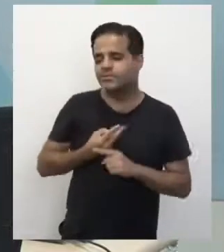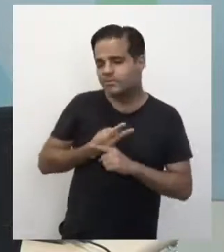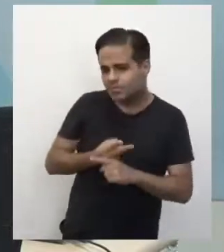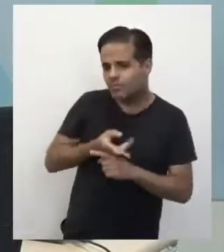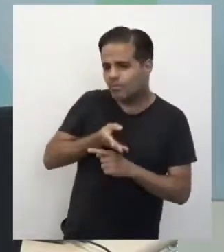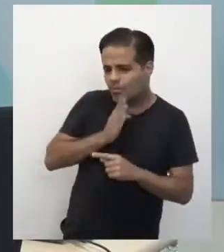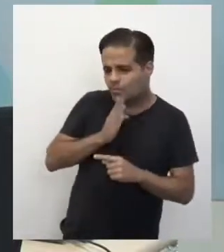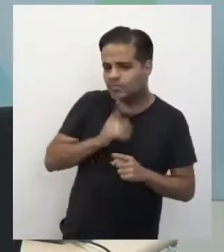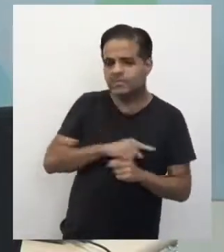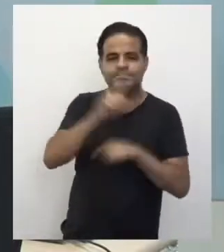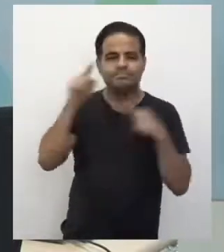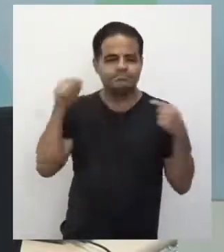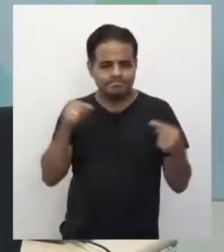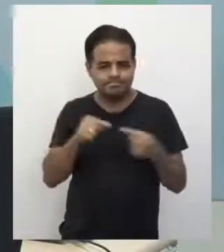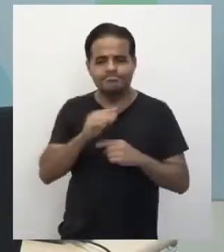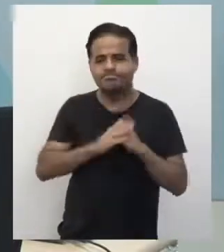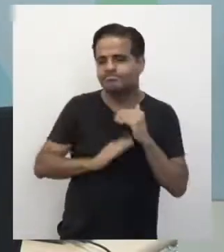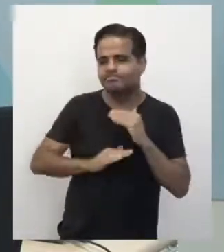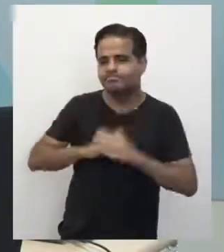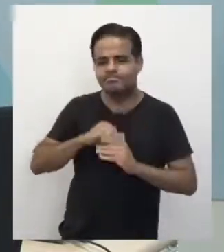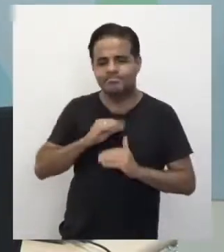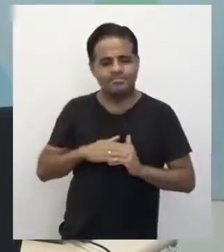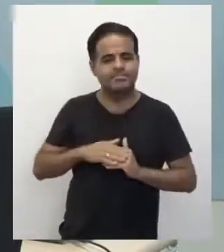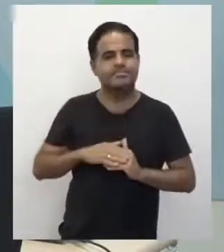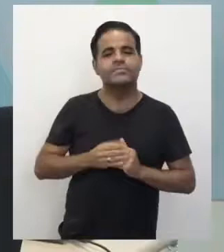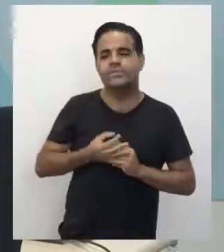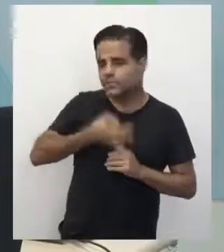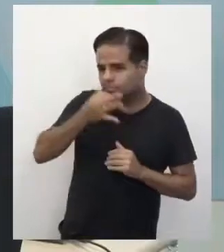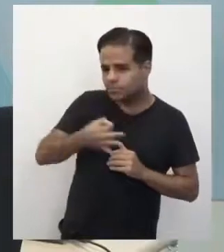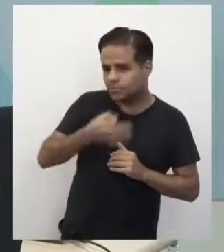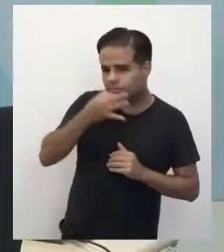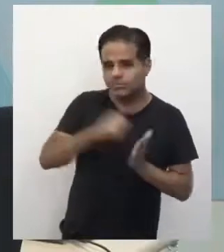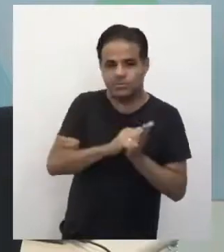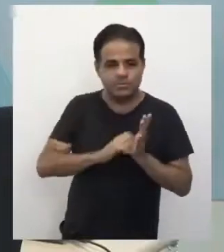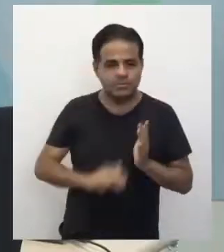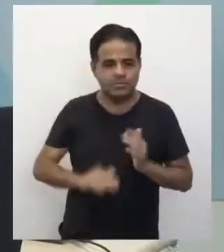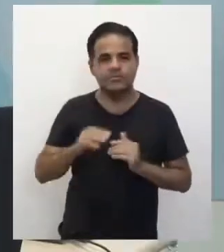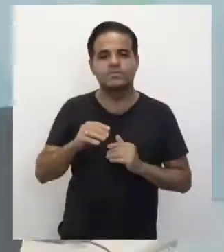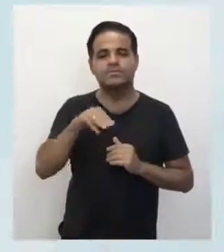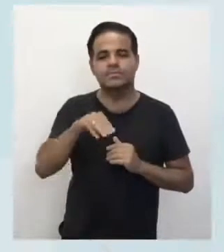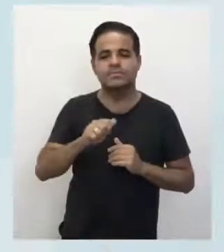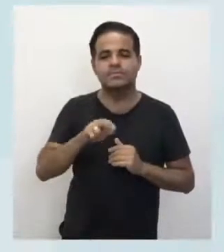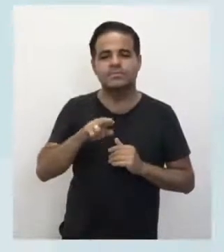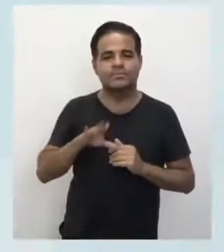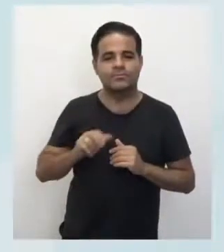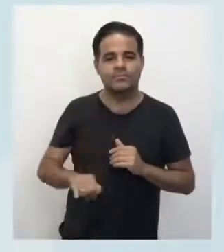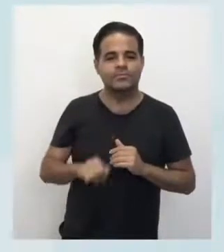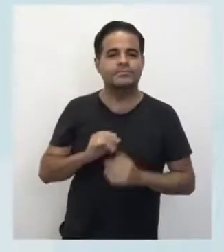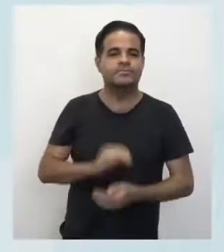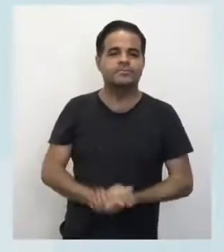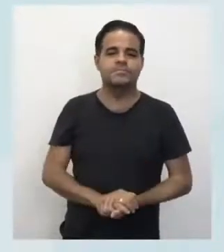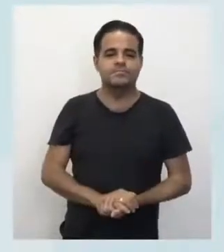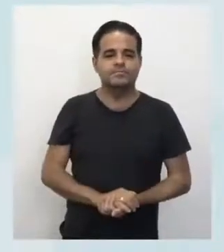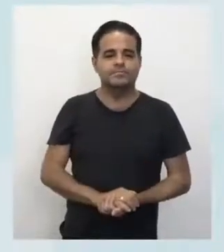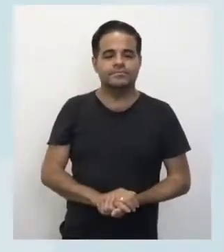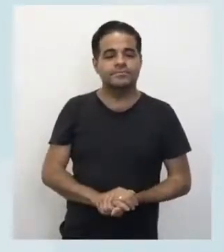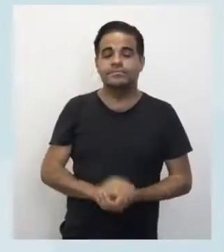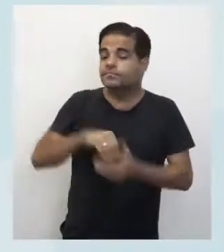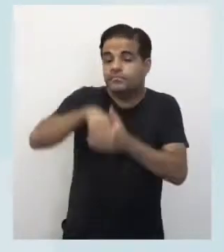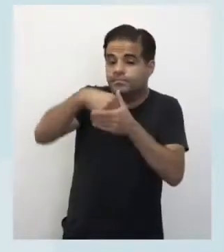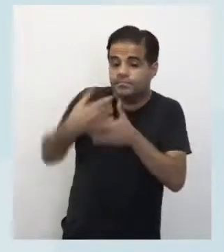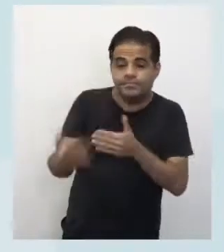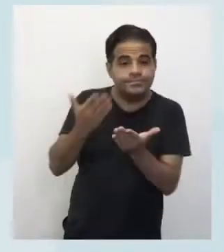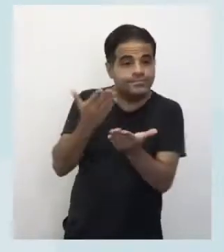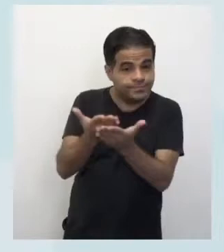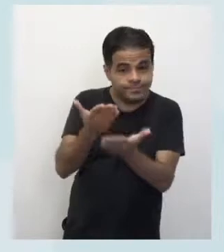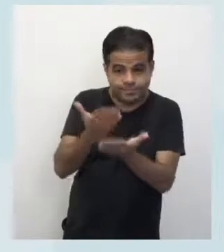os objetivos, a habilidade e a sugestão de atividade do professor Marconi? Vamos lá? Então, o conteúdo da